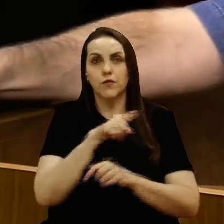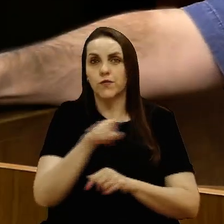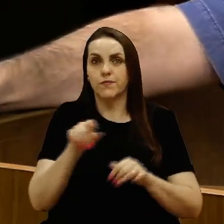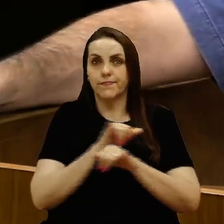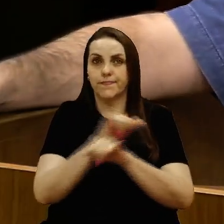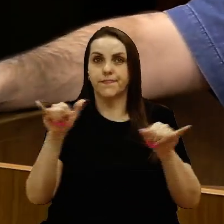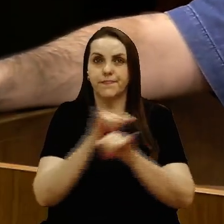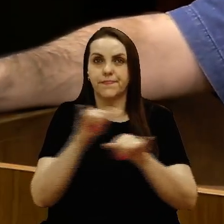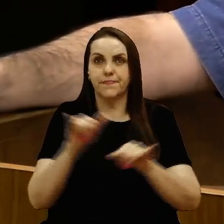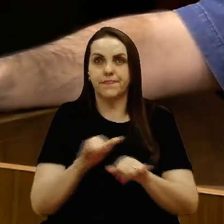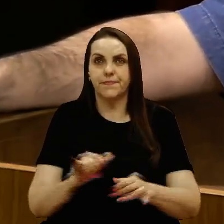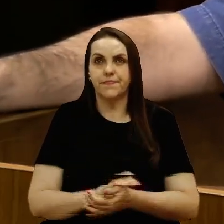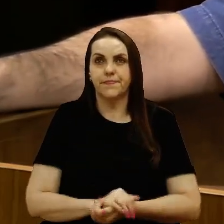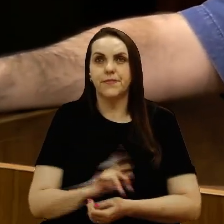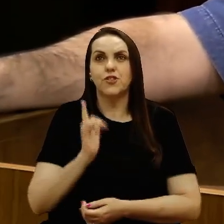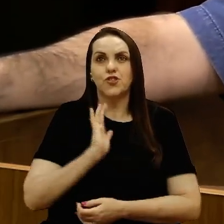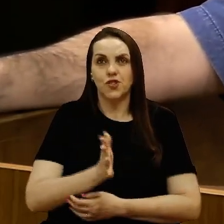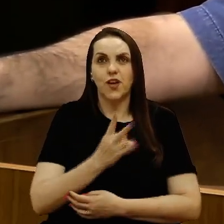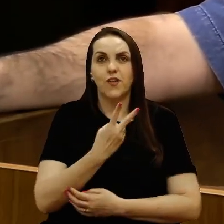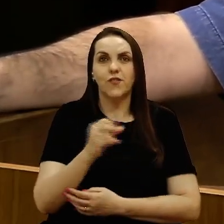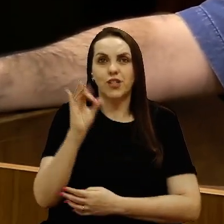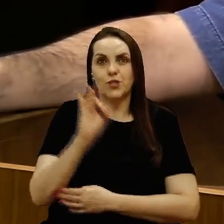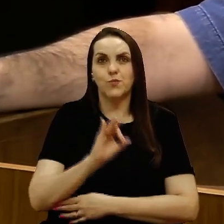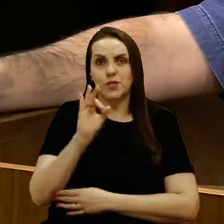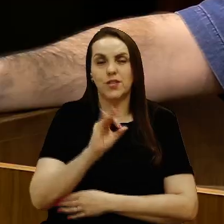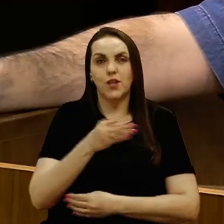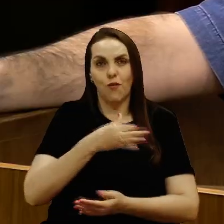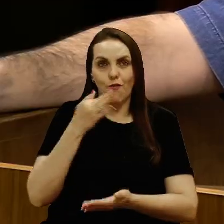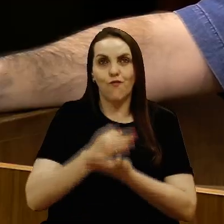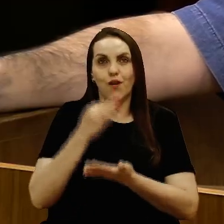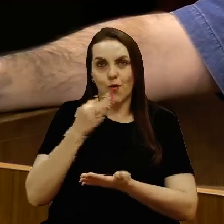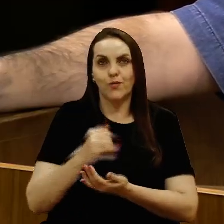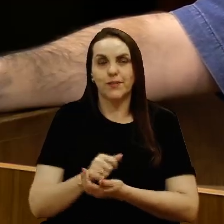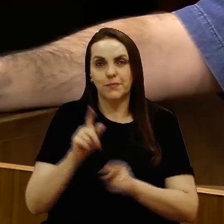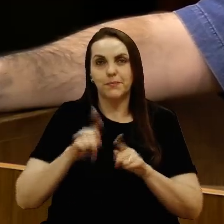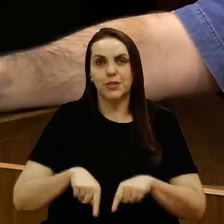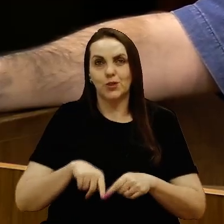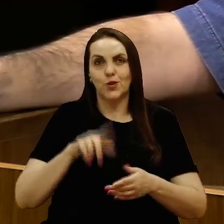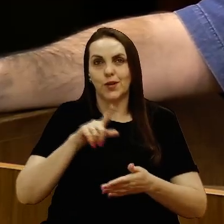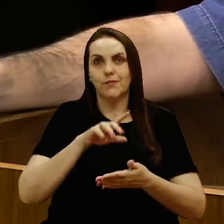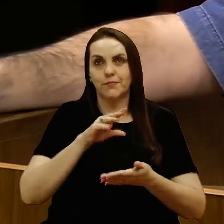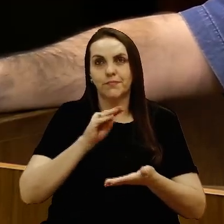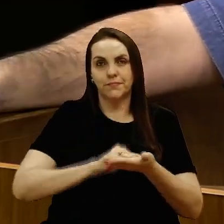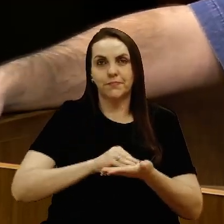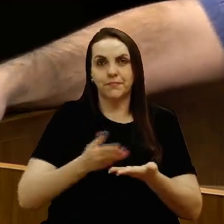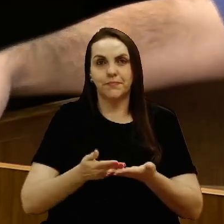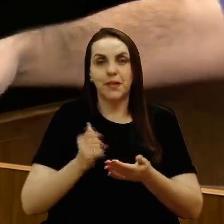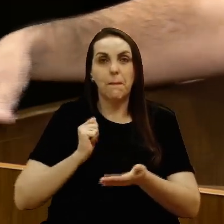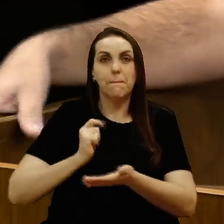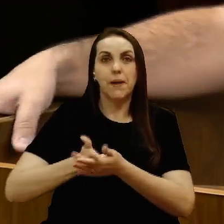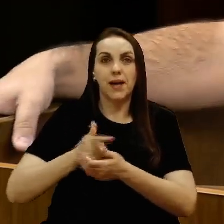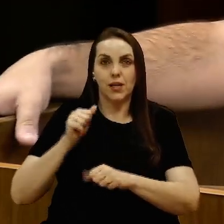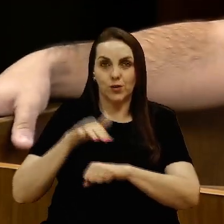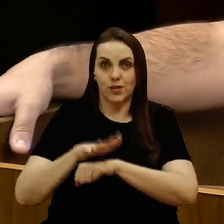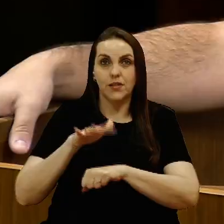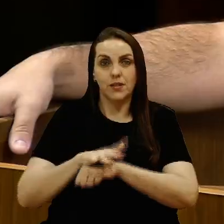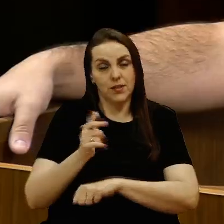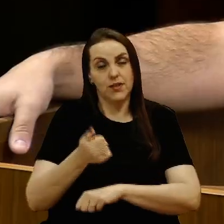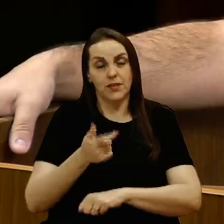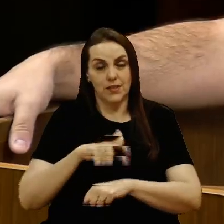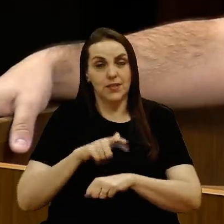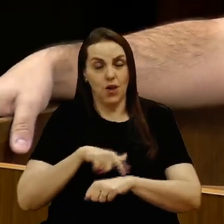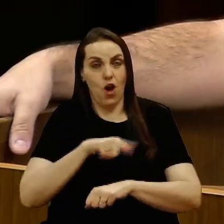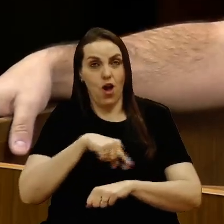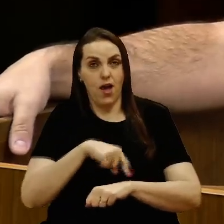tivemos cerca de 20% de faltantes dos agendados. E se a gente está pagando hora extra, que não é barata para os profissionais da saúde, eles